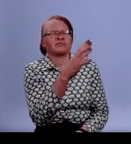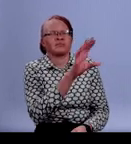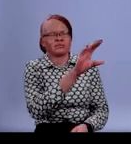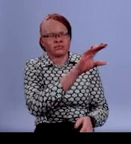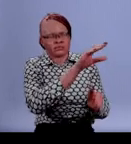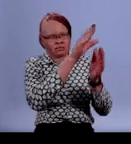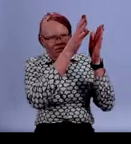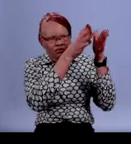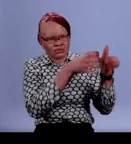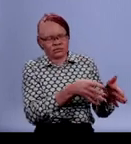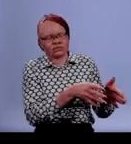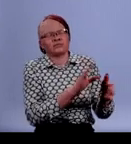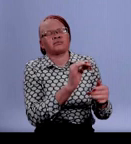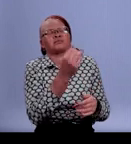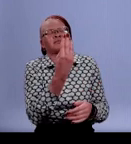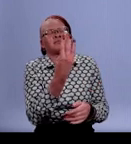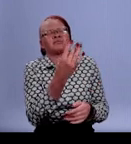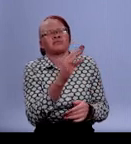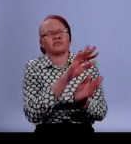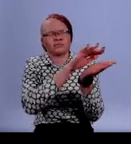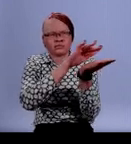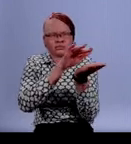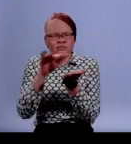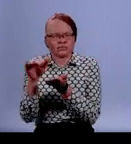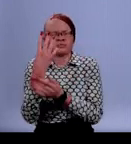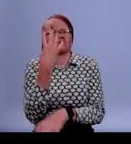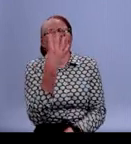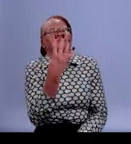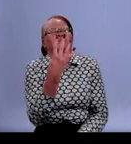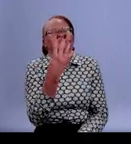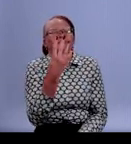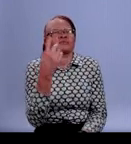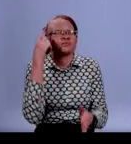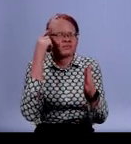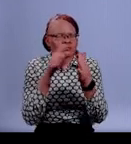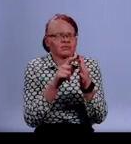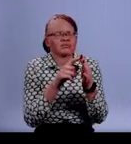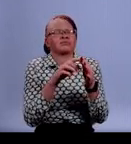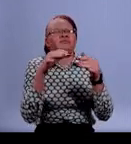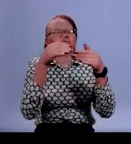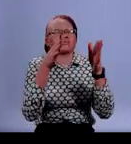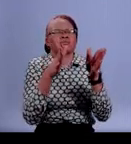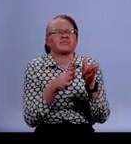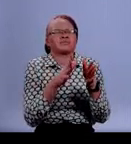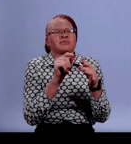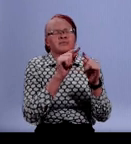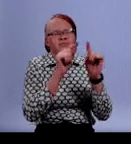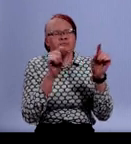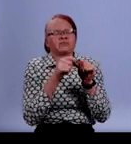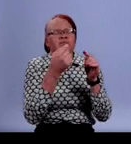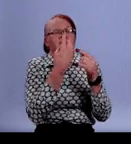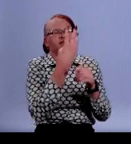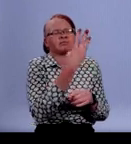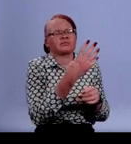na o resultado também temos quatro e nós a posição também temos quatro significa que é um cubo de 4